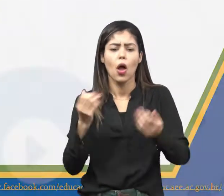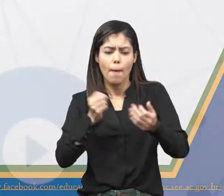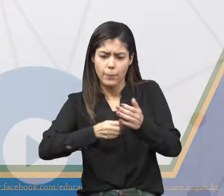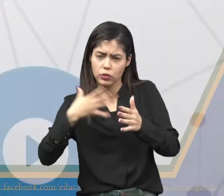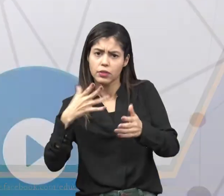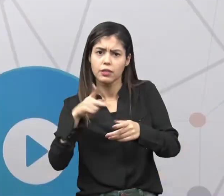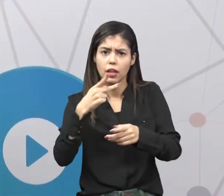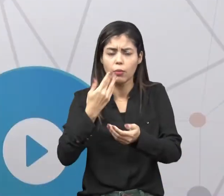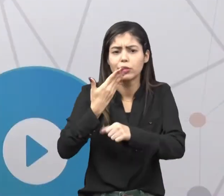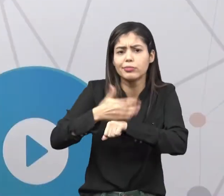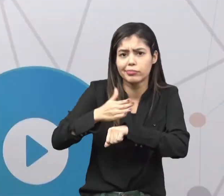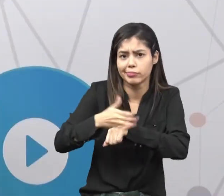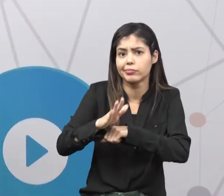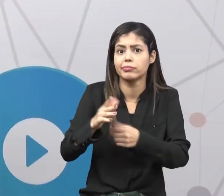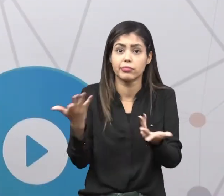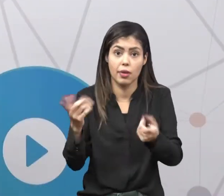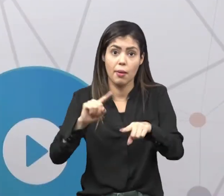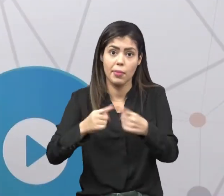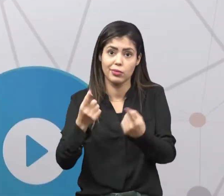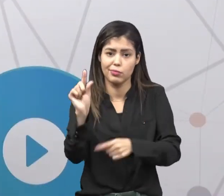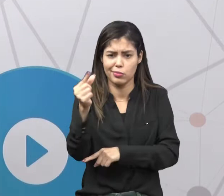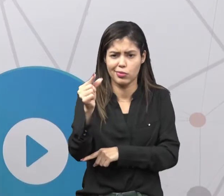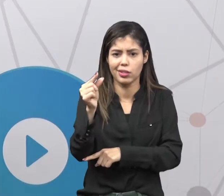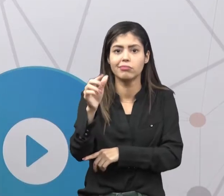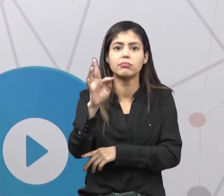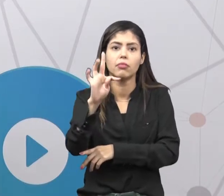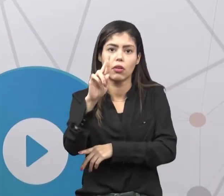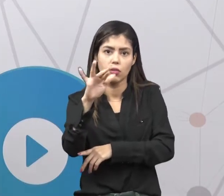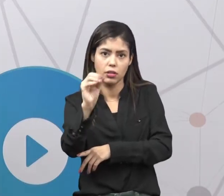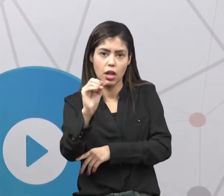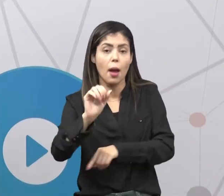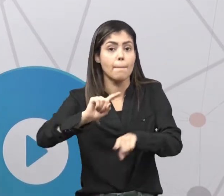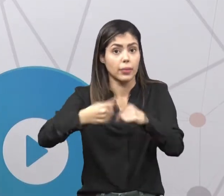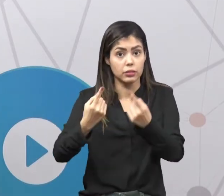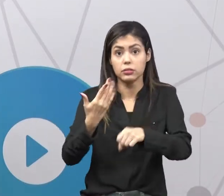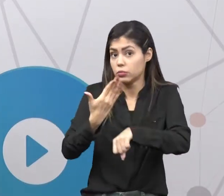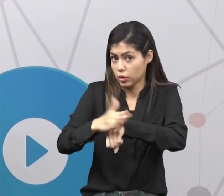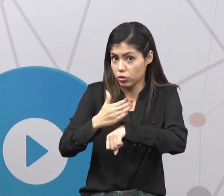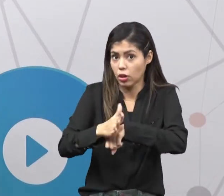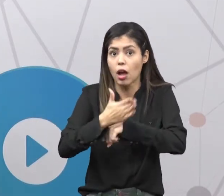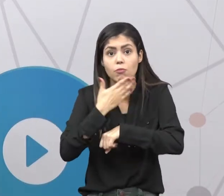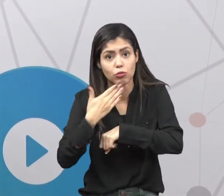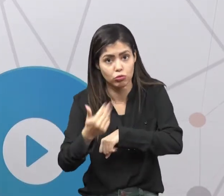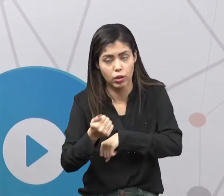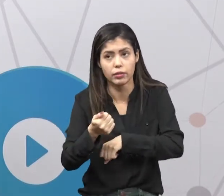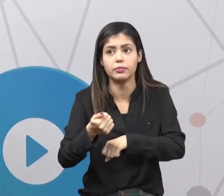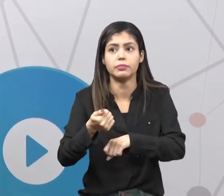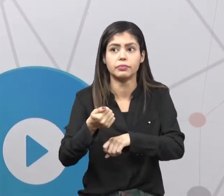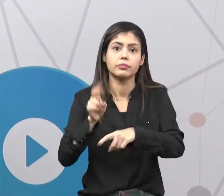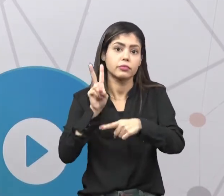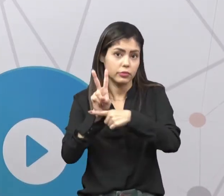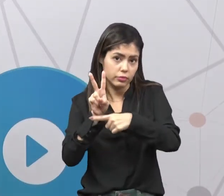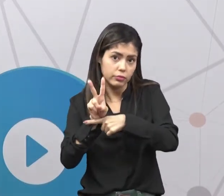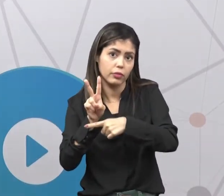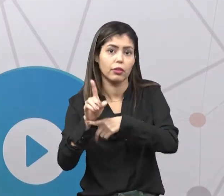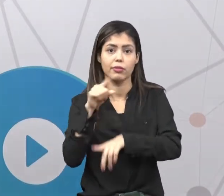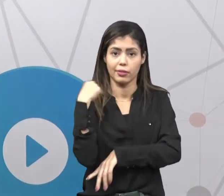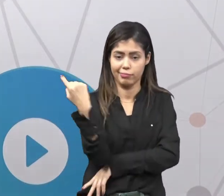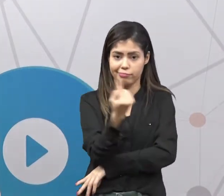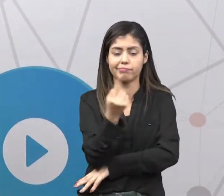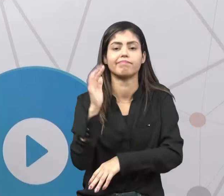fala de muita prática e pouca teoria. Então, quanto mais práticas, seria melhor para a conservação da